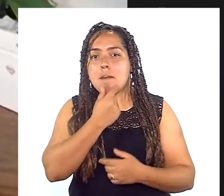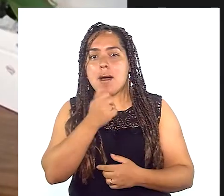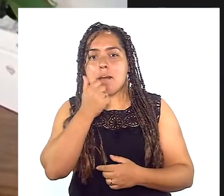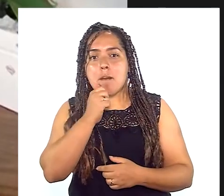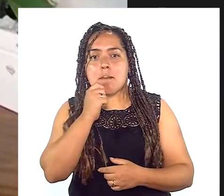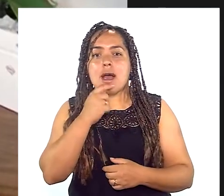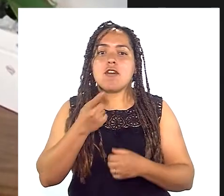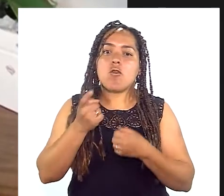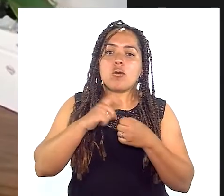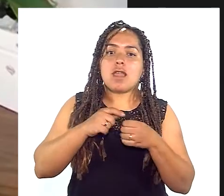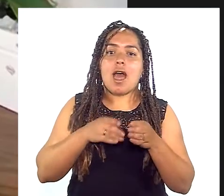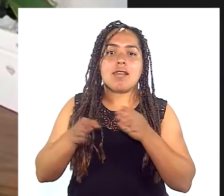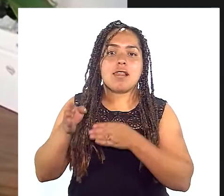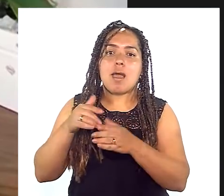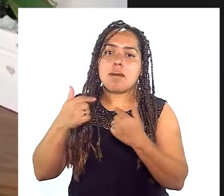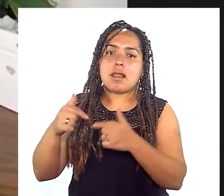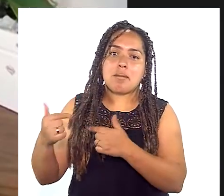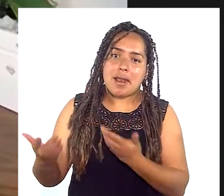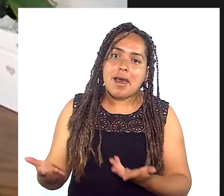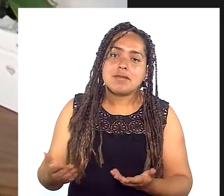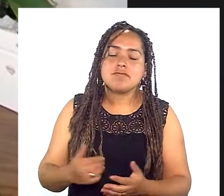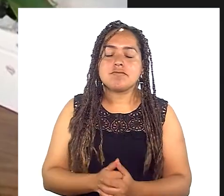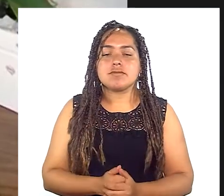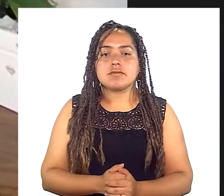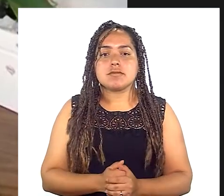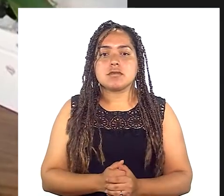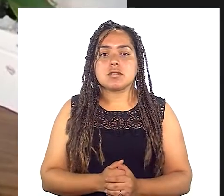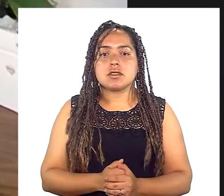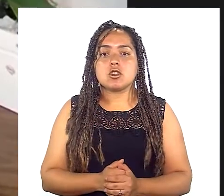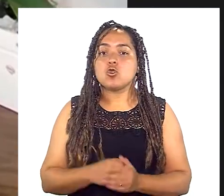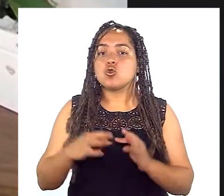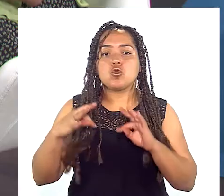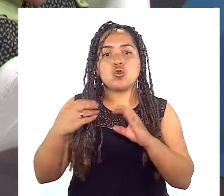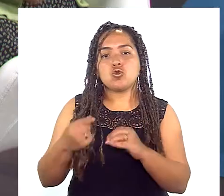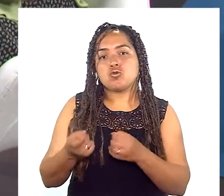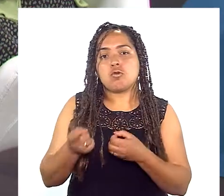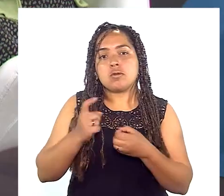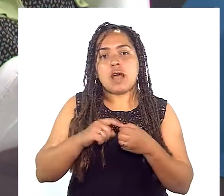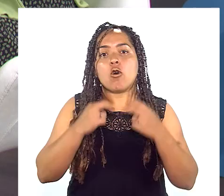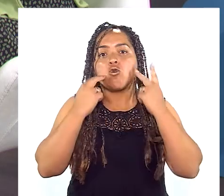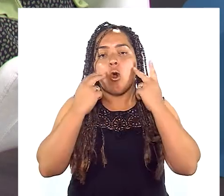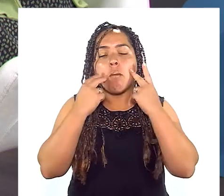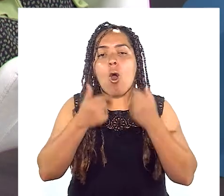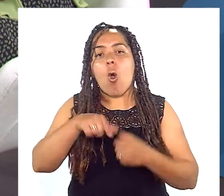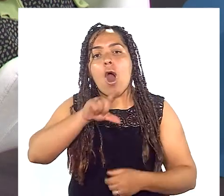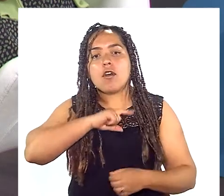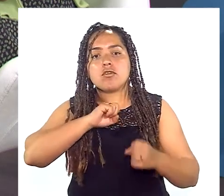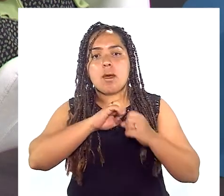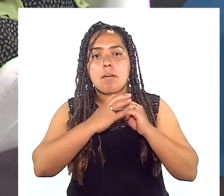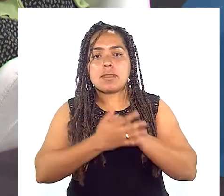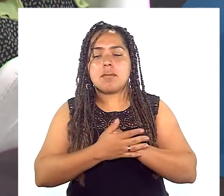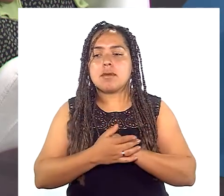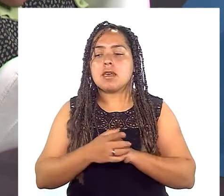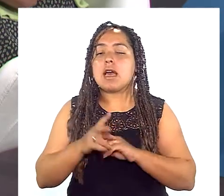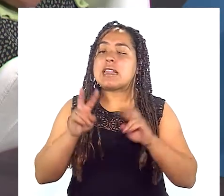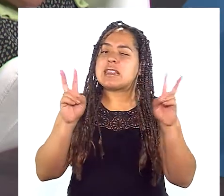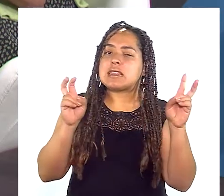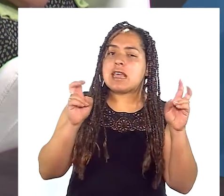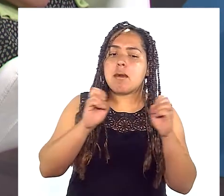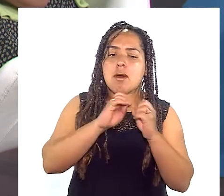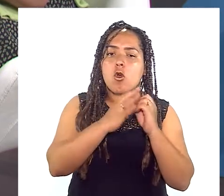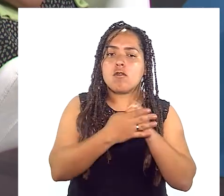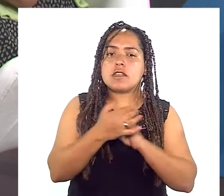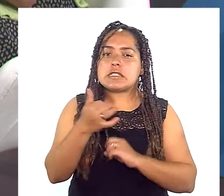a trabalhar também, e toda a nossa rotina anterior antes da pandemia, né? Sobre a Covid, você pode dizer o que